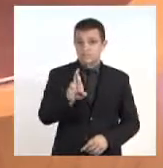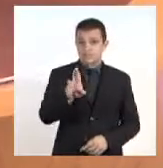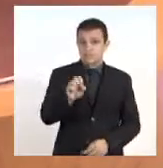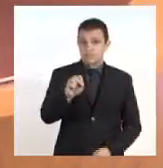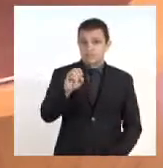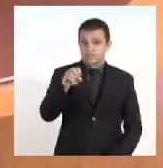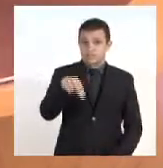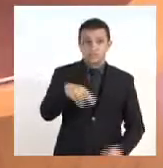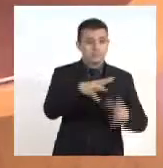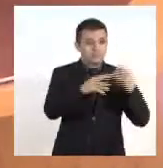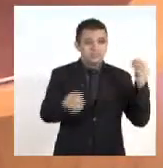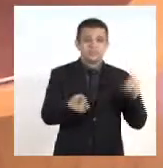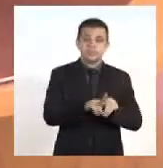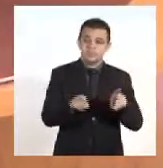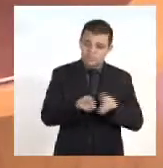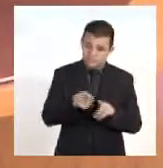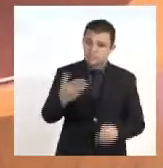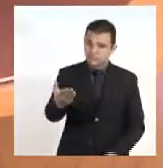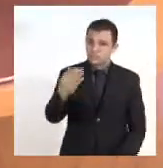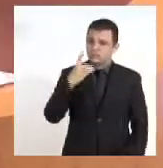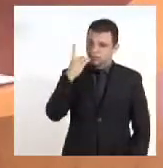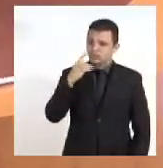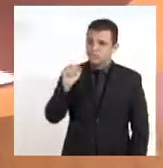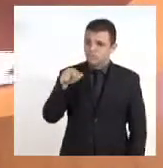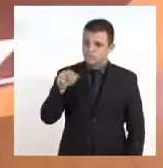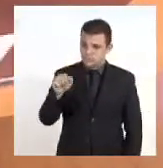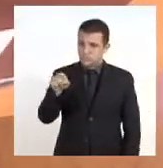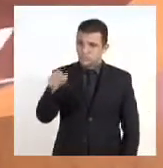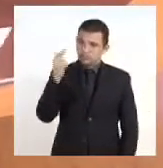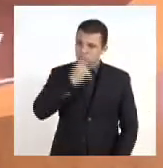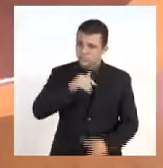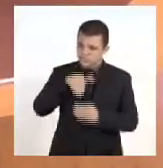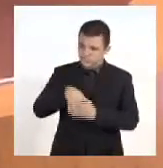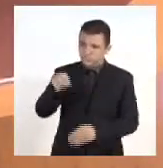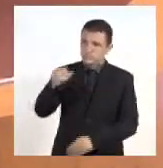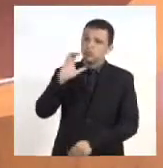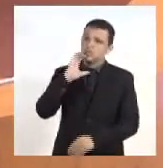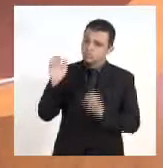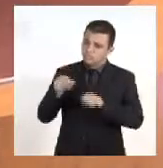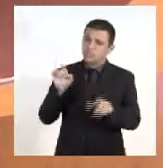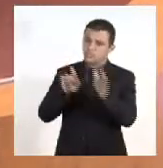informar. Eu quero saber aonde vamos chegar.